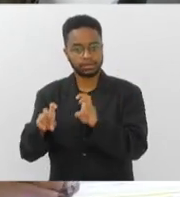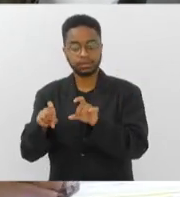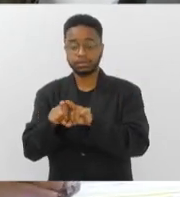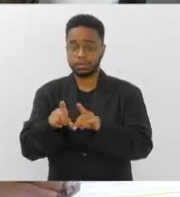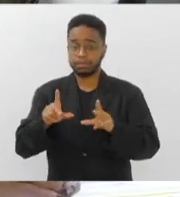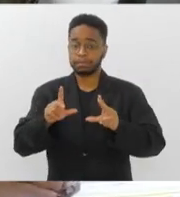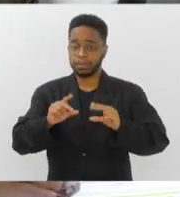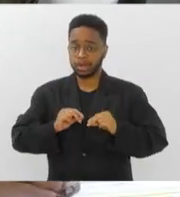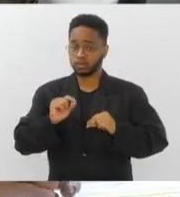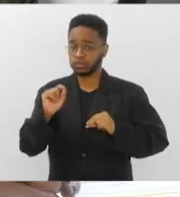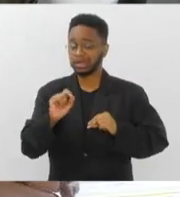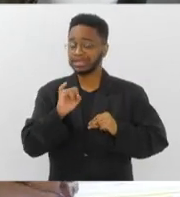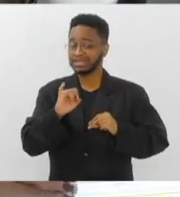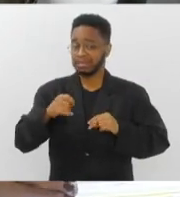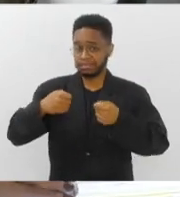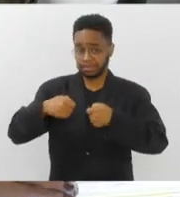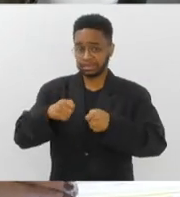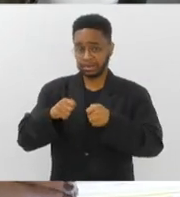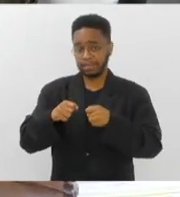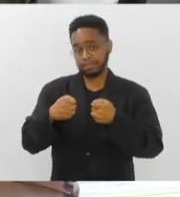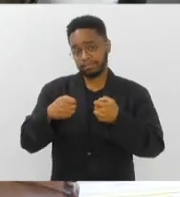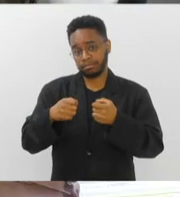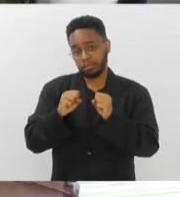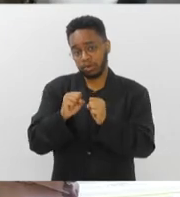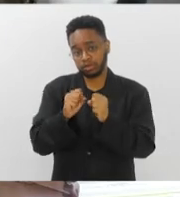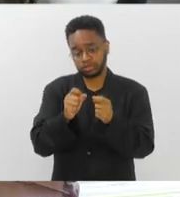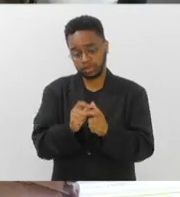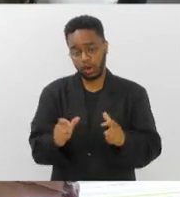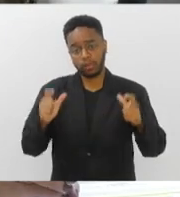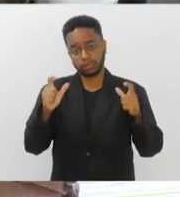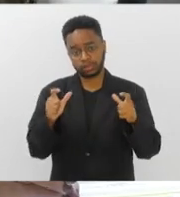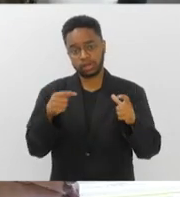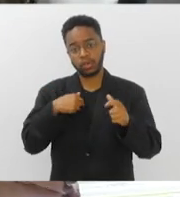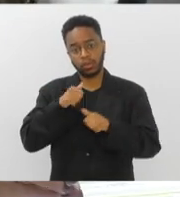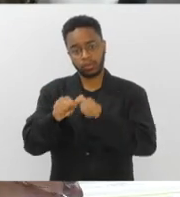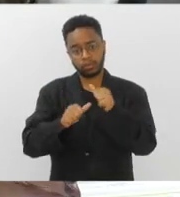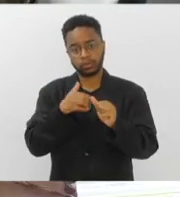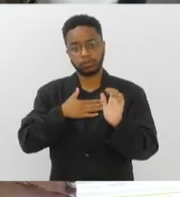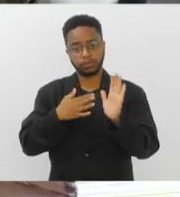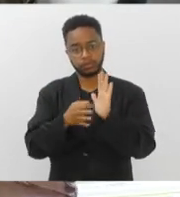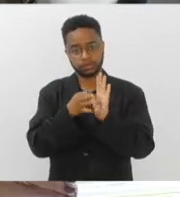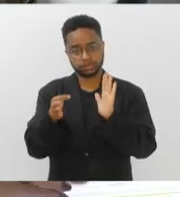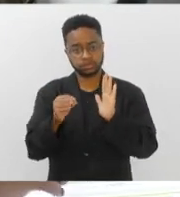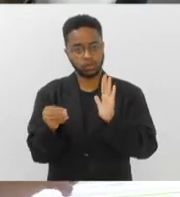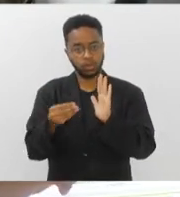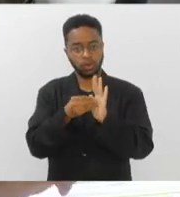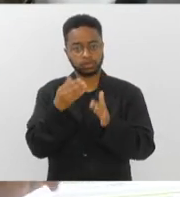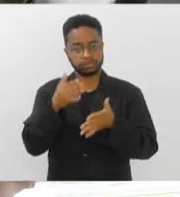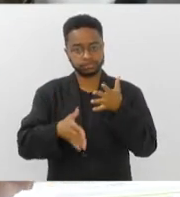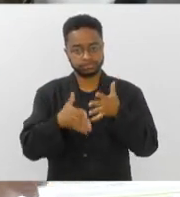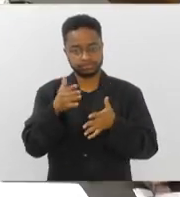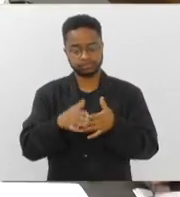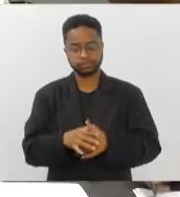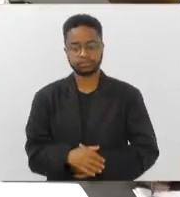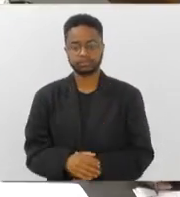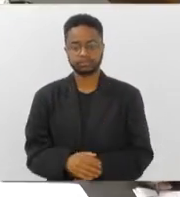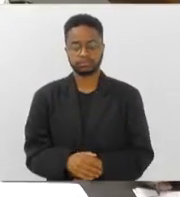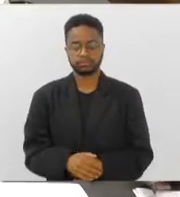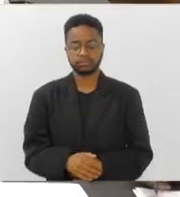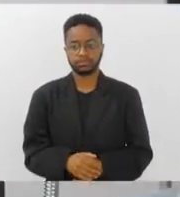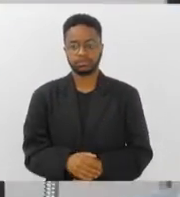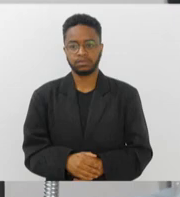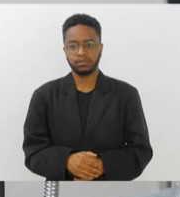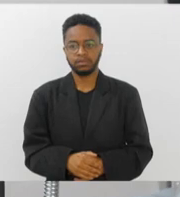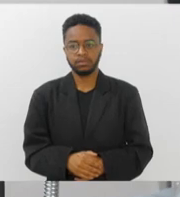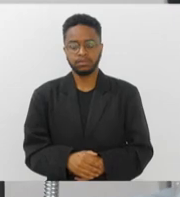se necessário, ser ampliada, eu altero o meu parecer para prejudicabilidade.